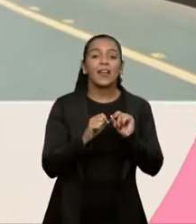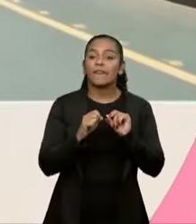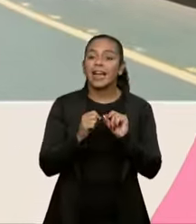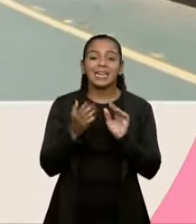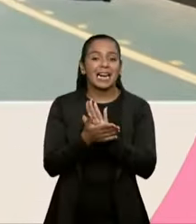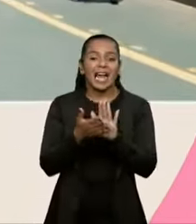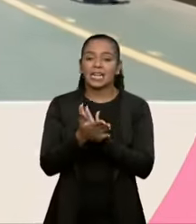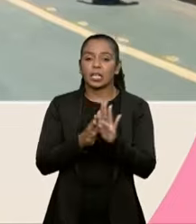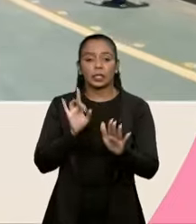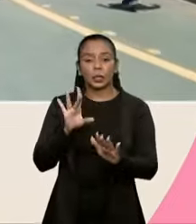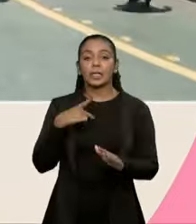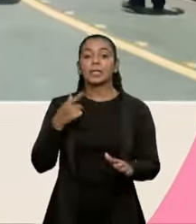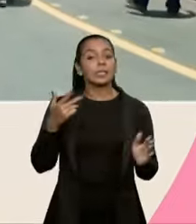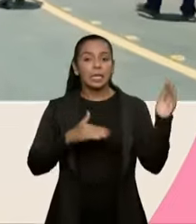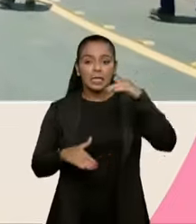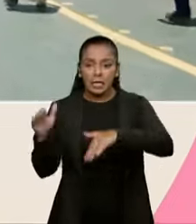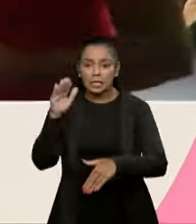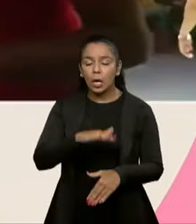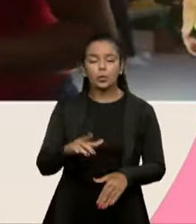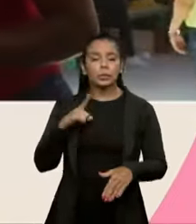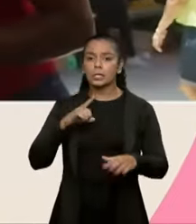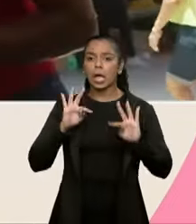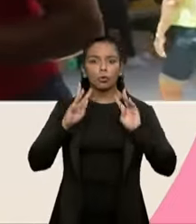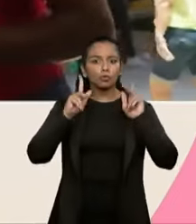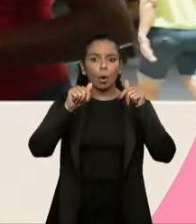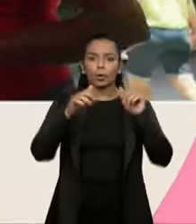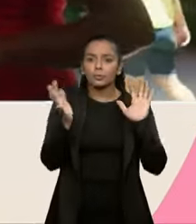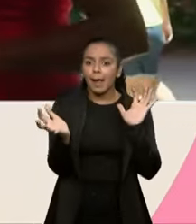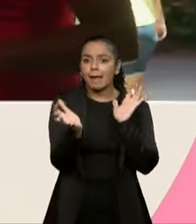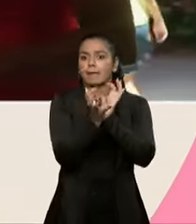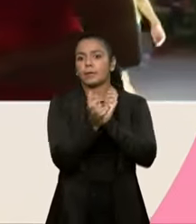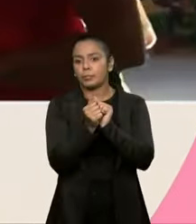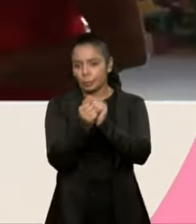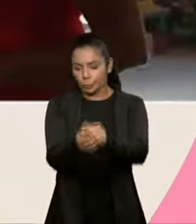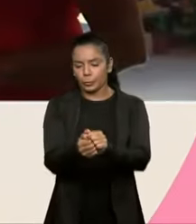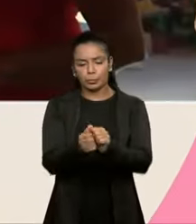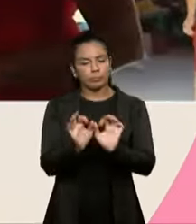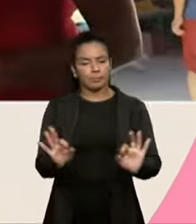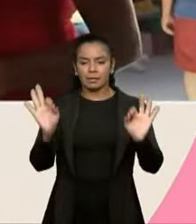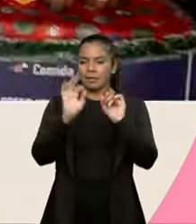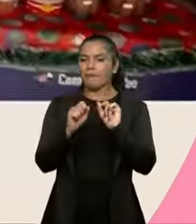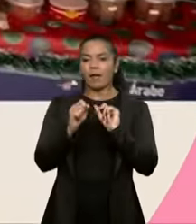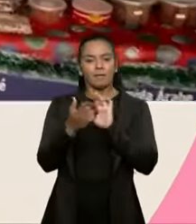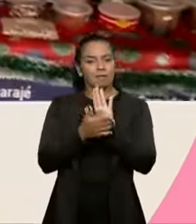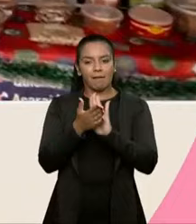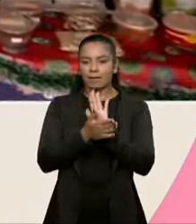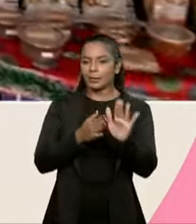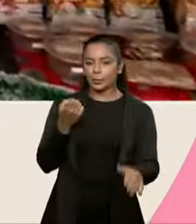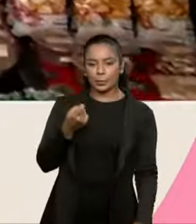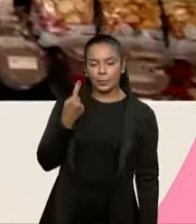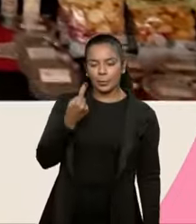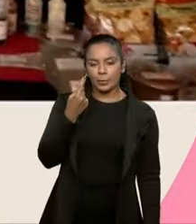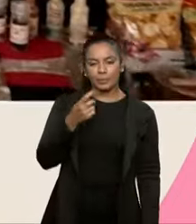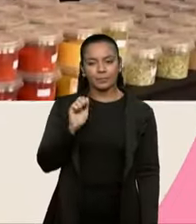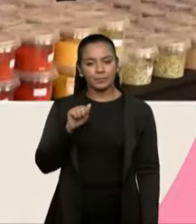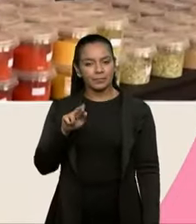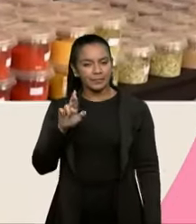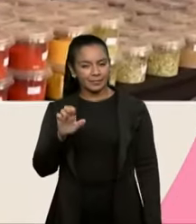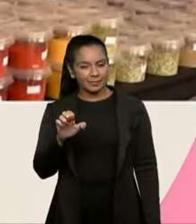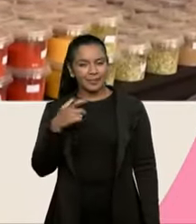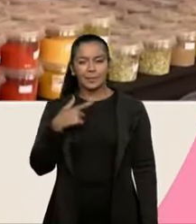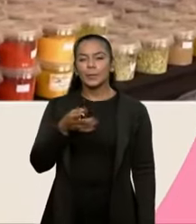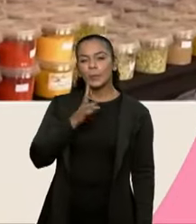tem psiquiatra, psicólogo, preparador físico, ninguém faz nada sozinho. É verdade. Que massa. Agora, André, você deve ter conhecido o Cajaca da Gente, porque